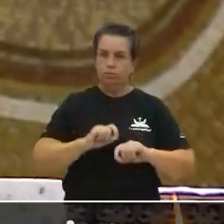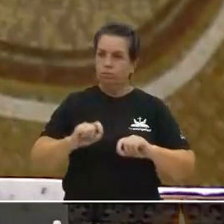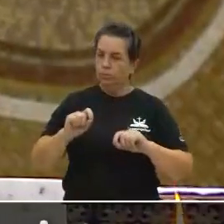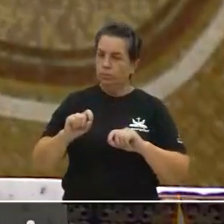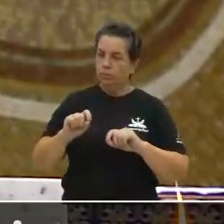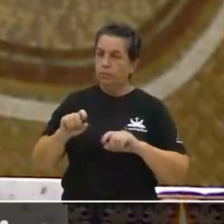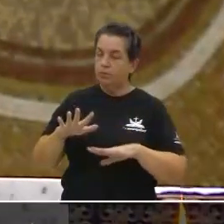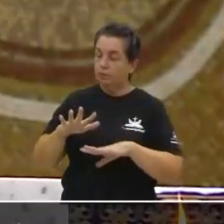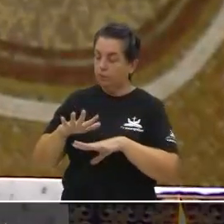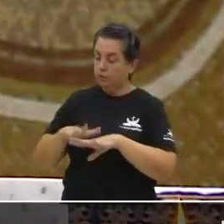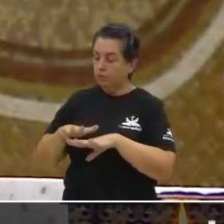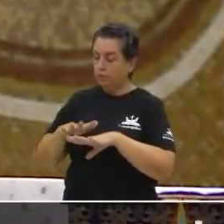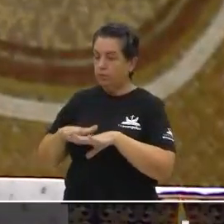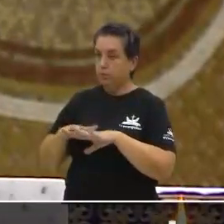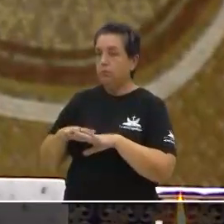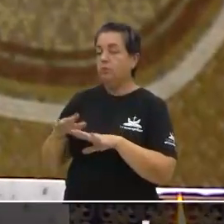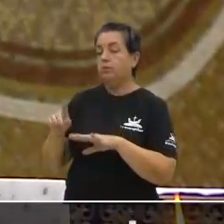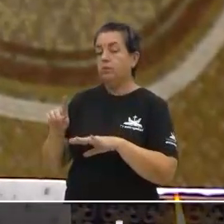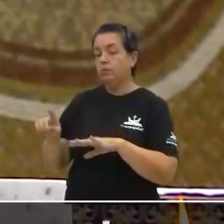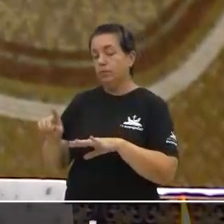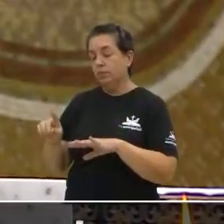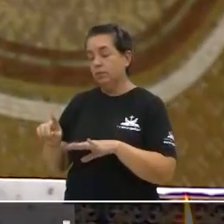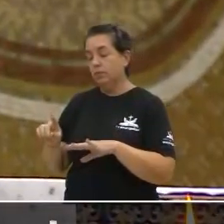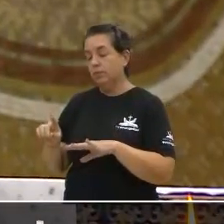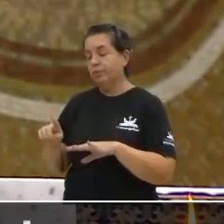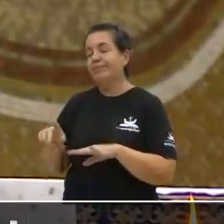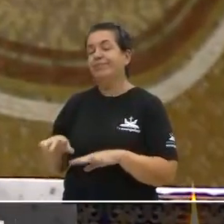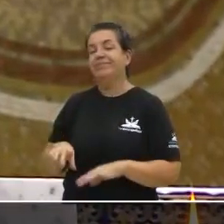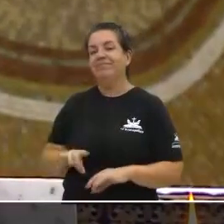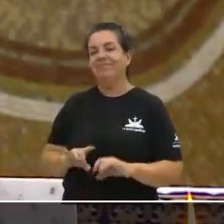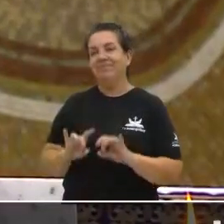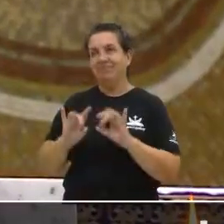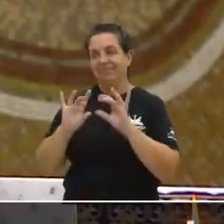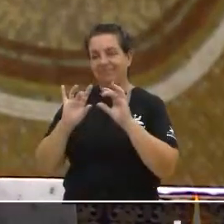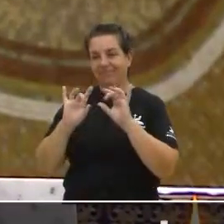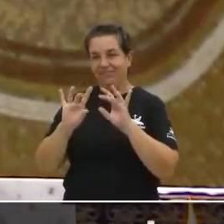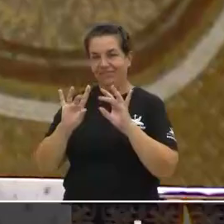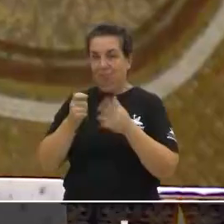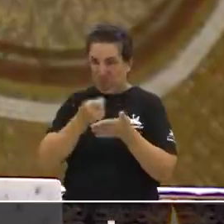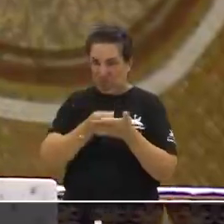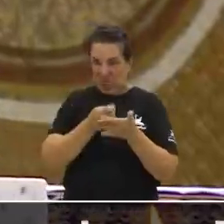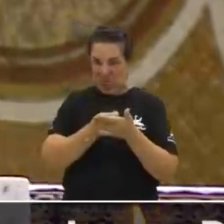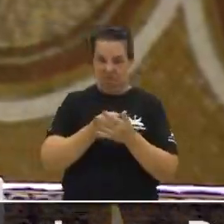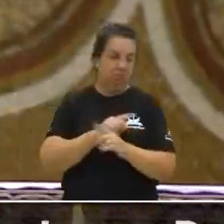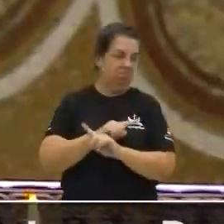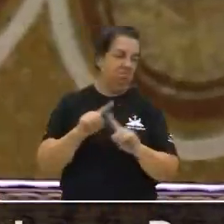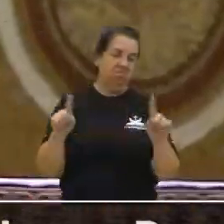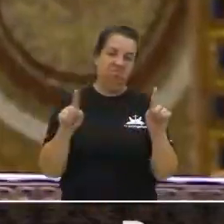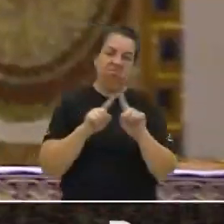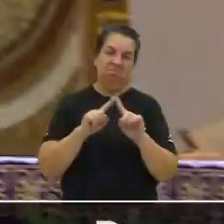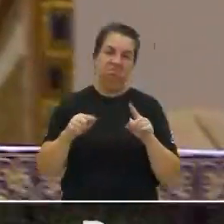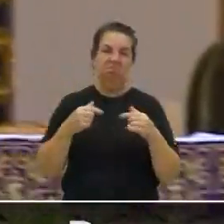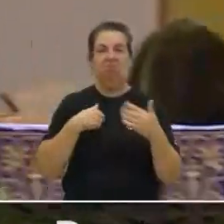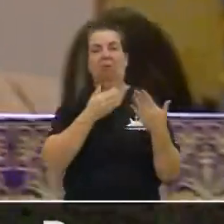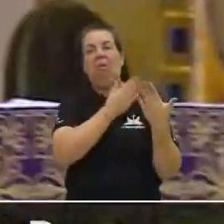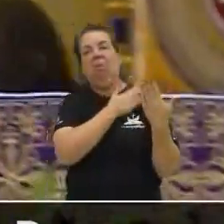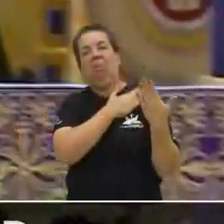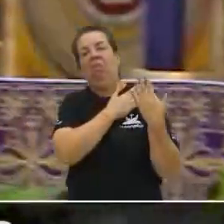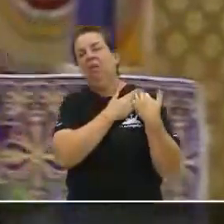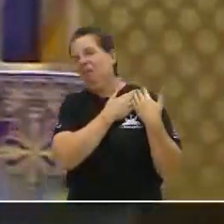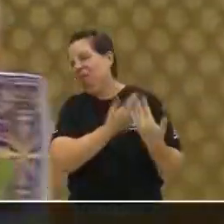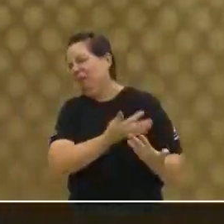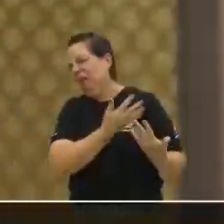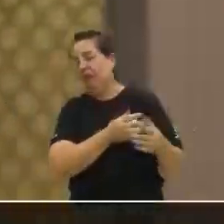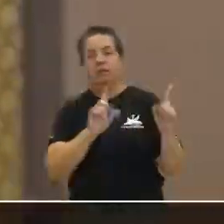tira deste privilégio. Não é uma obrigação, não é um fardo, a confissão